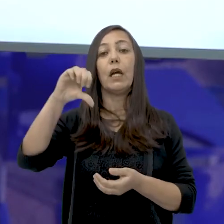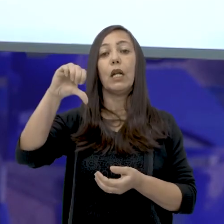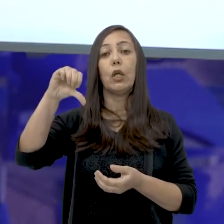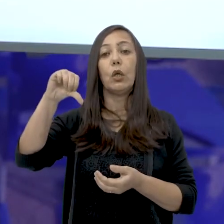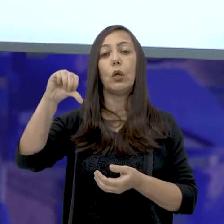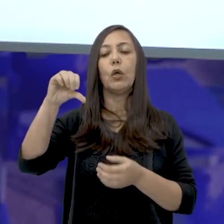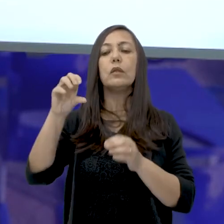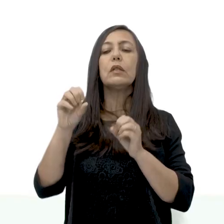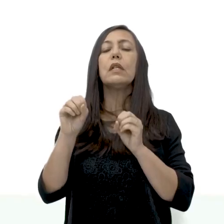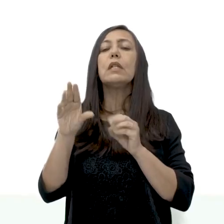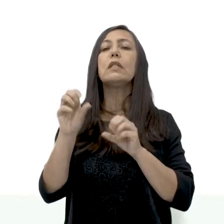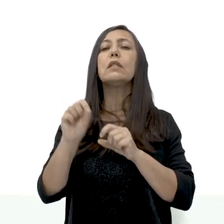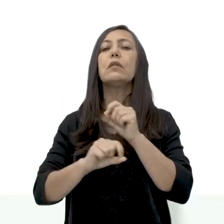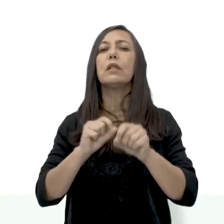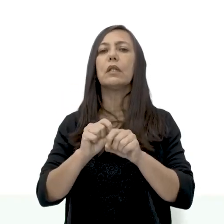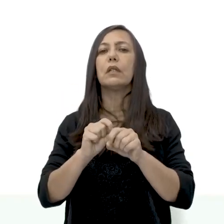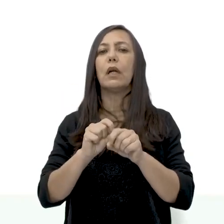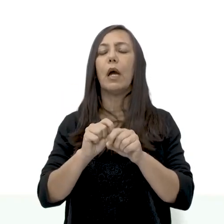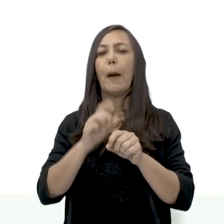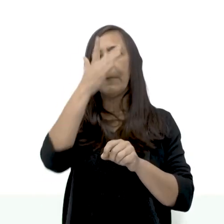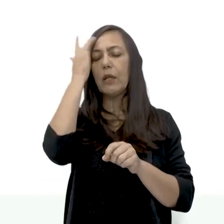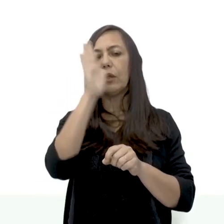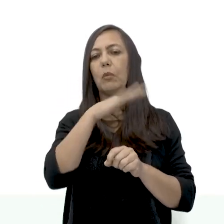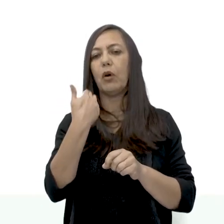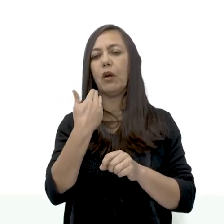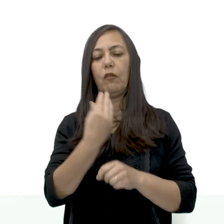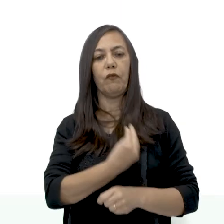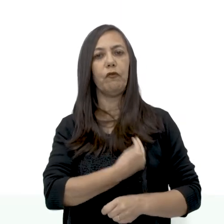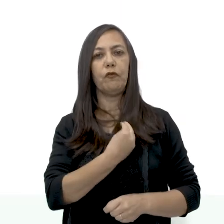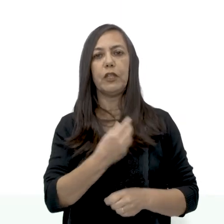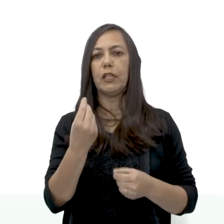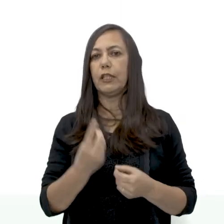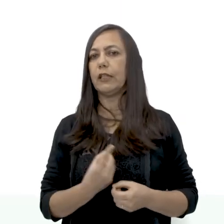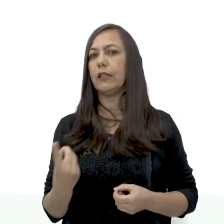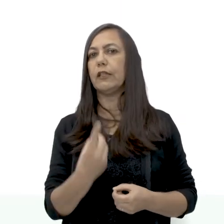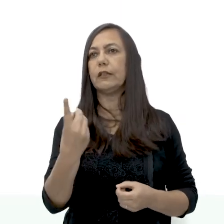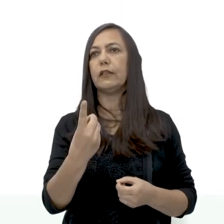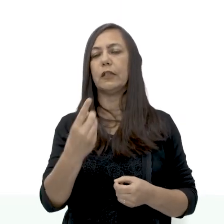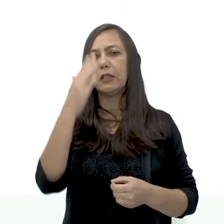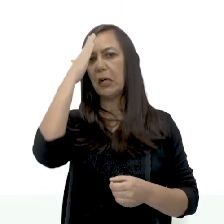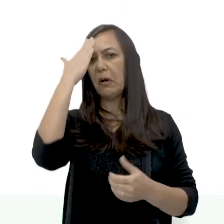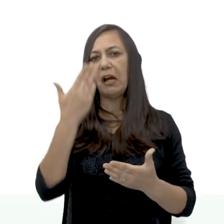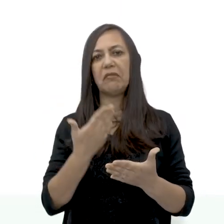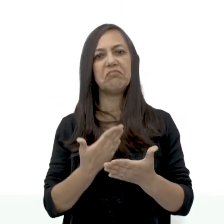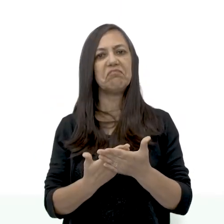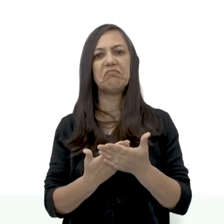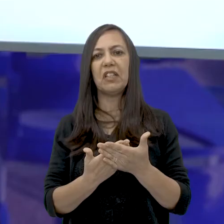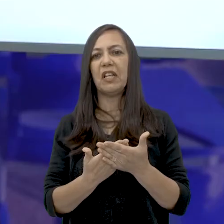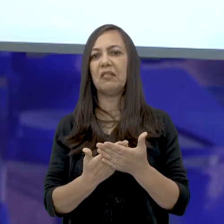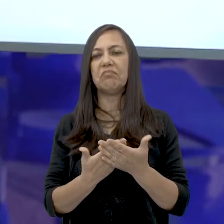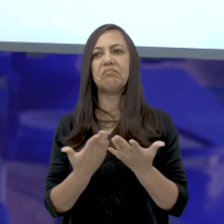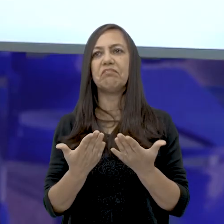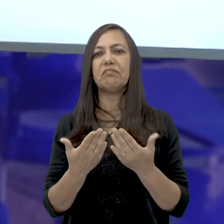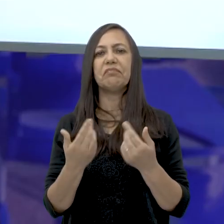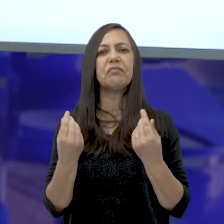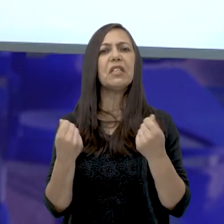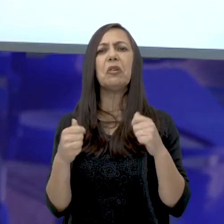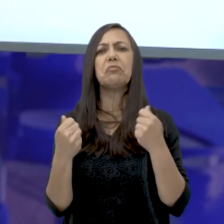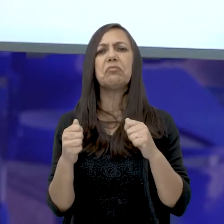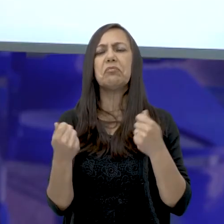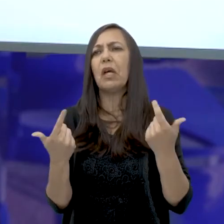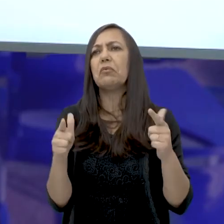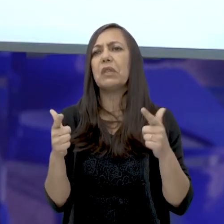que nasce, cresce, morre e renasce. Então, a palavra-chave renascer, qual é aquela tradição que pensa na sua